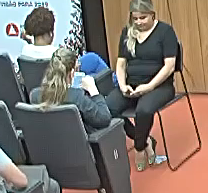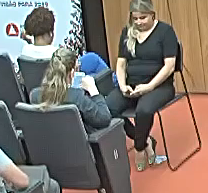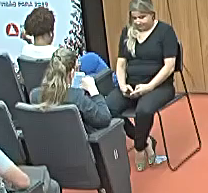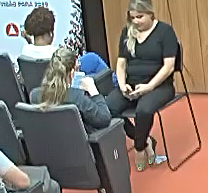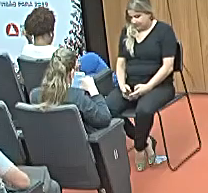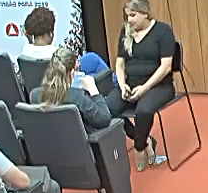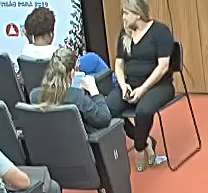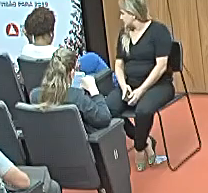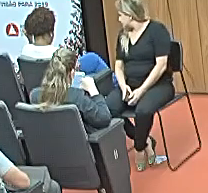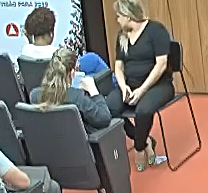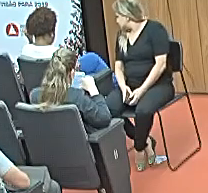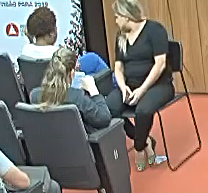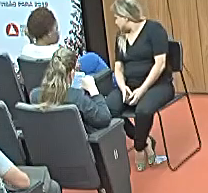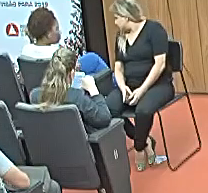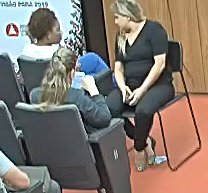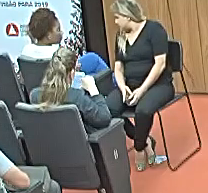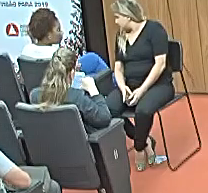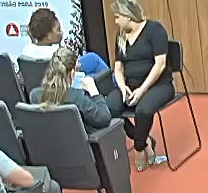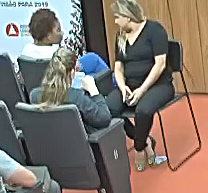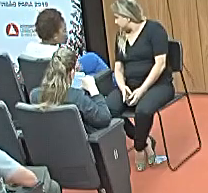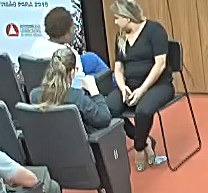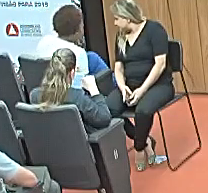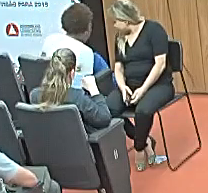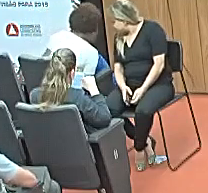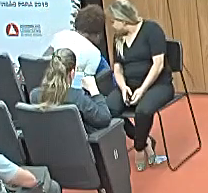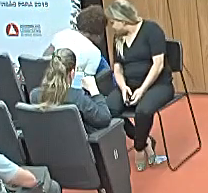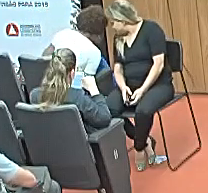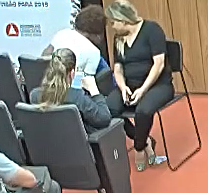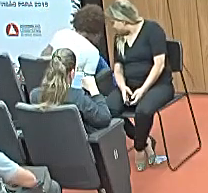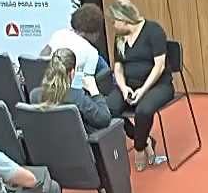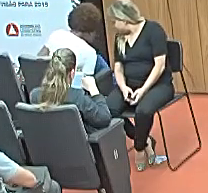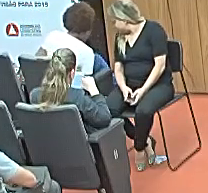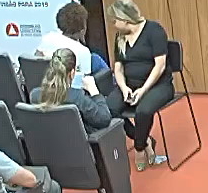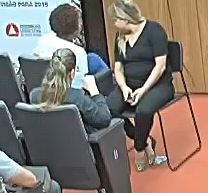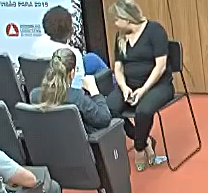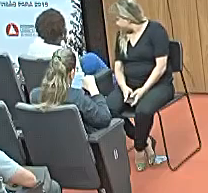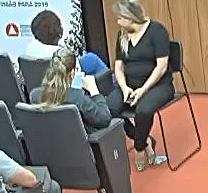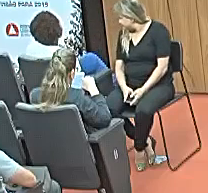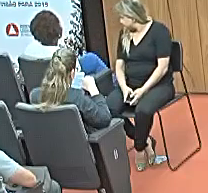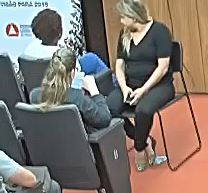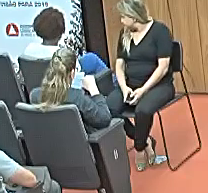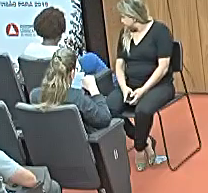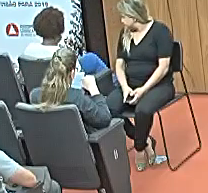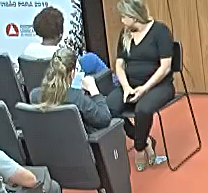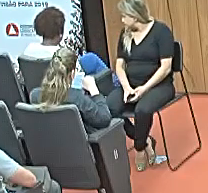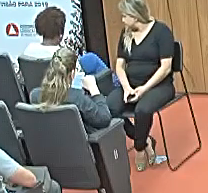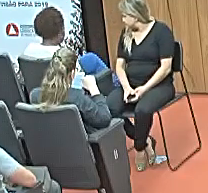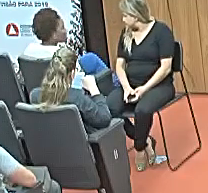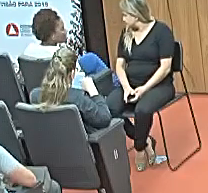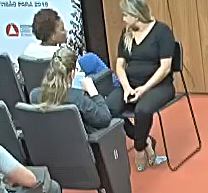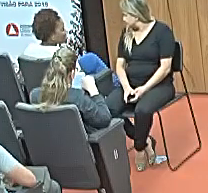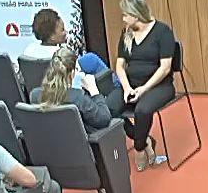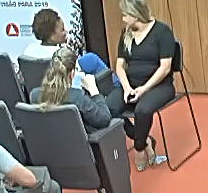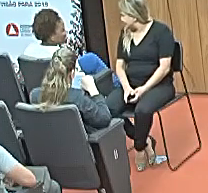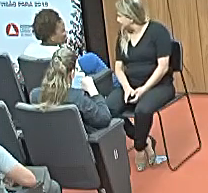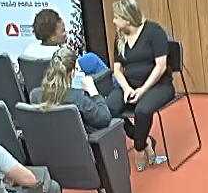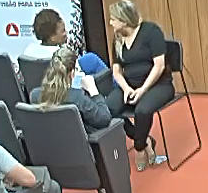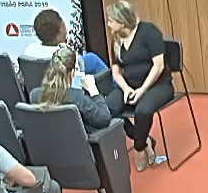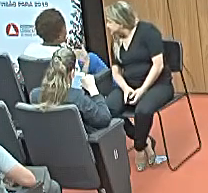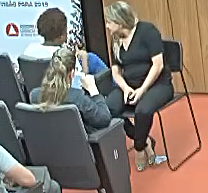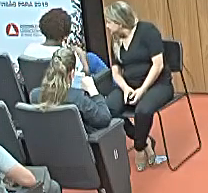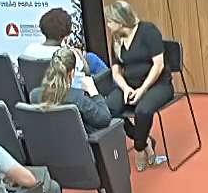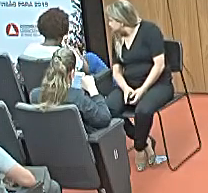social ea participação popular no enfrentamento às violências de acordo com o conceito de segurança pública